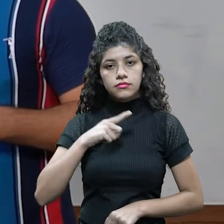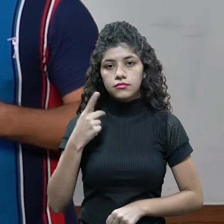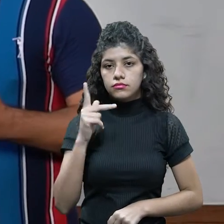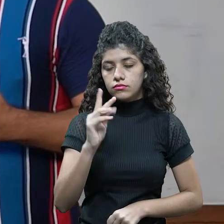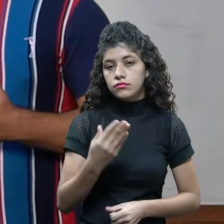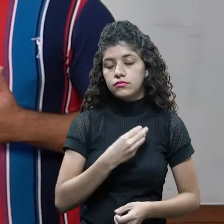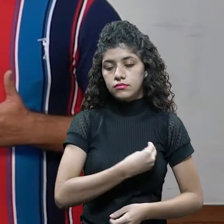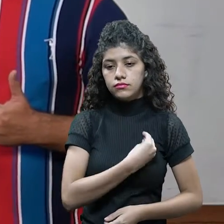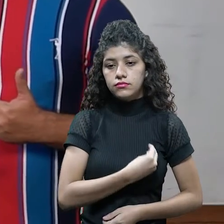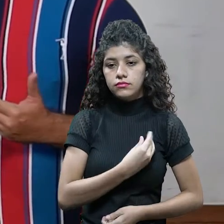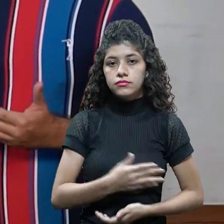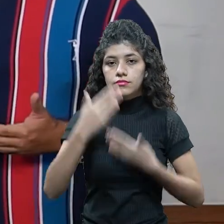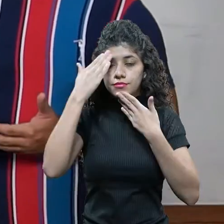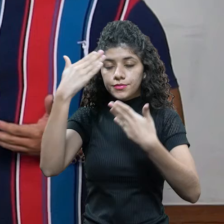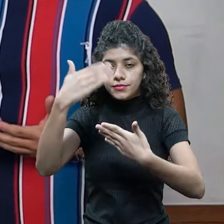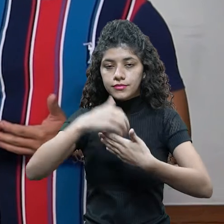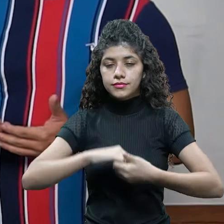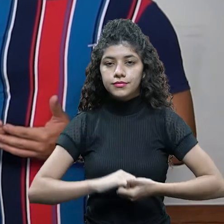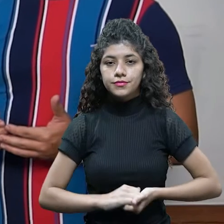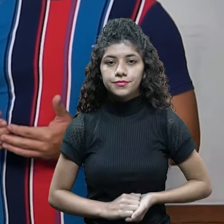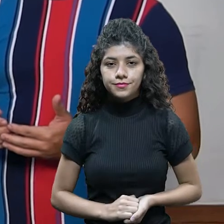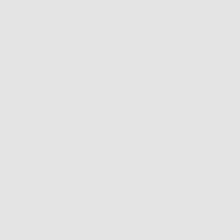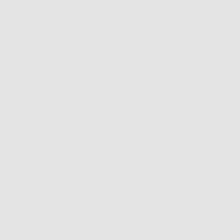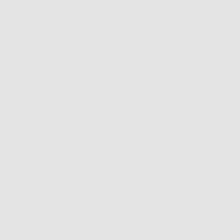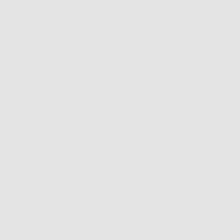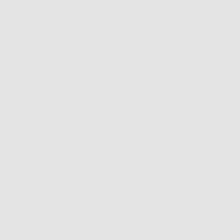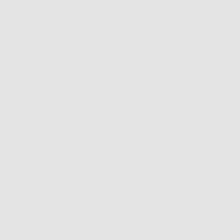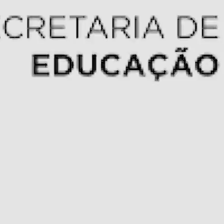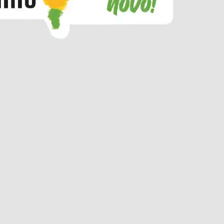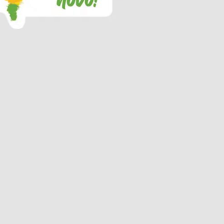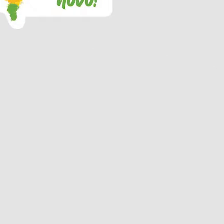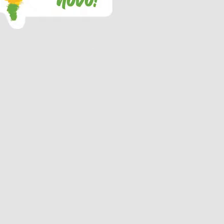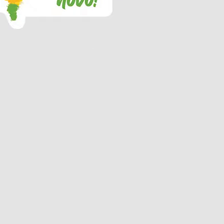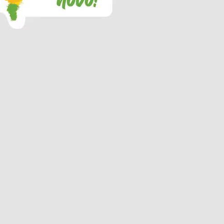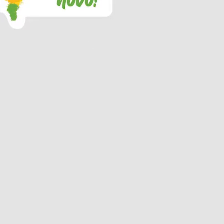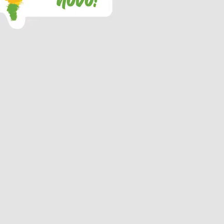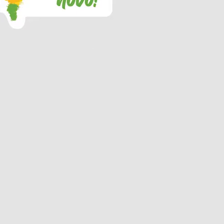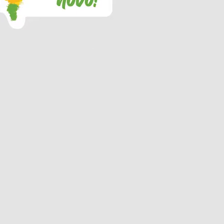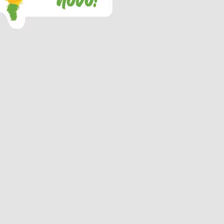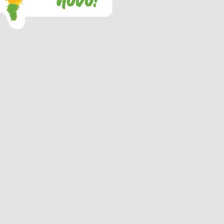presente em todos os estudos de vocês. Meu muito obrigado.